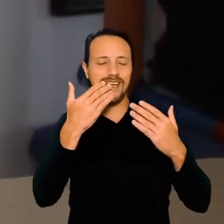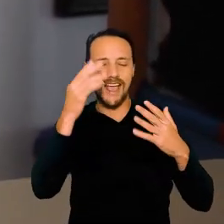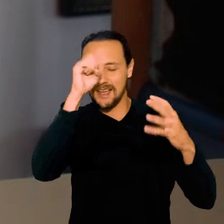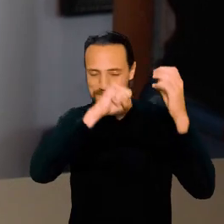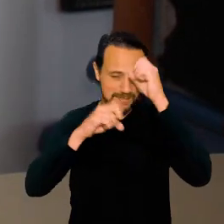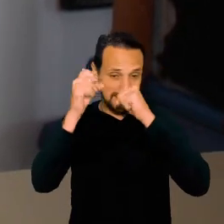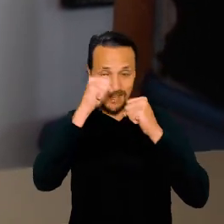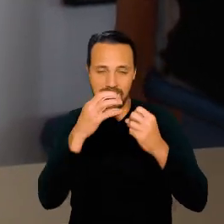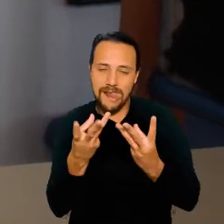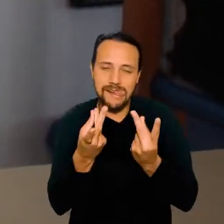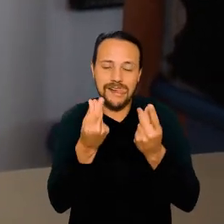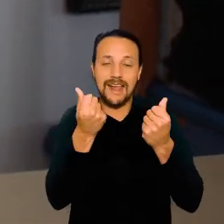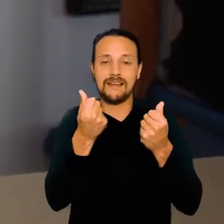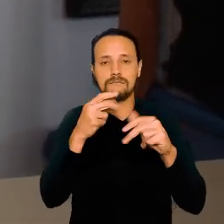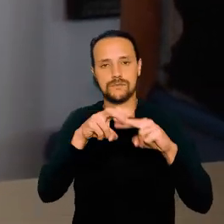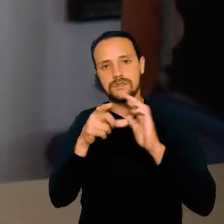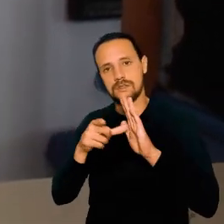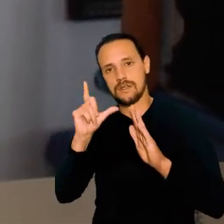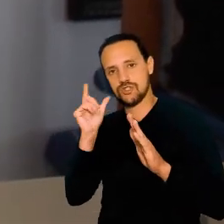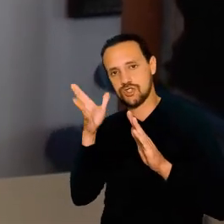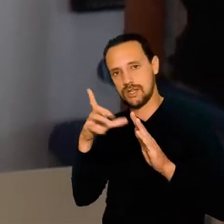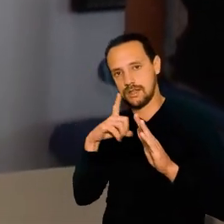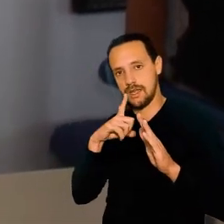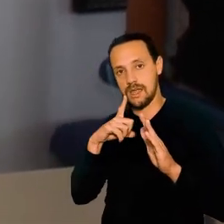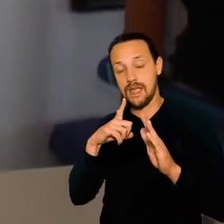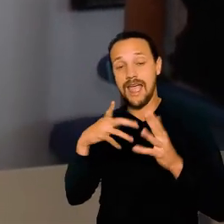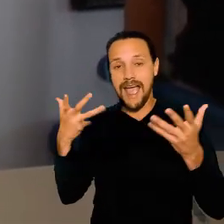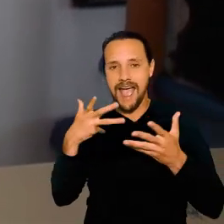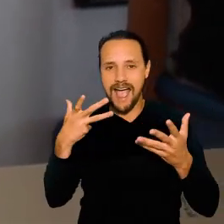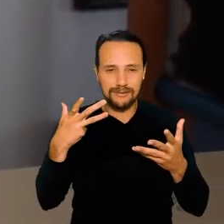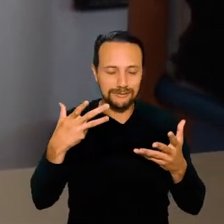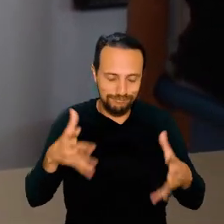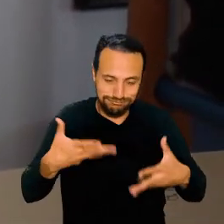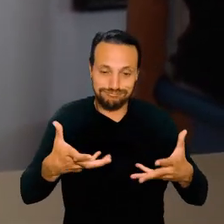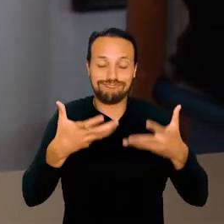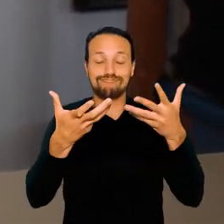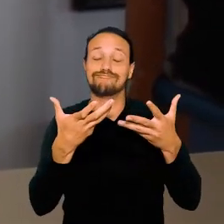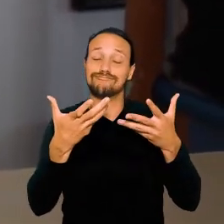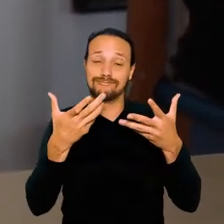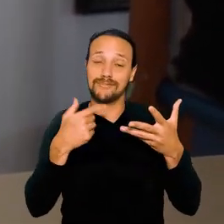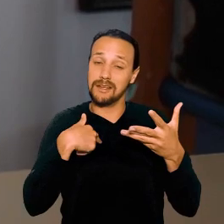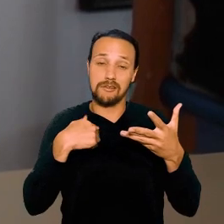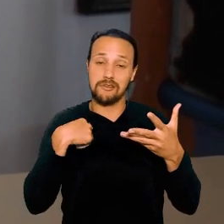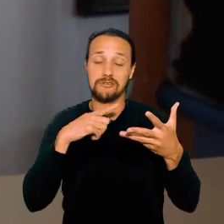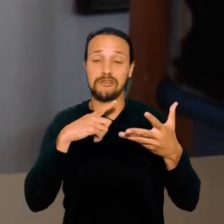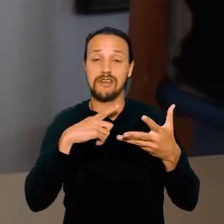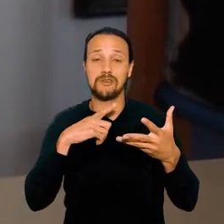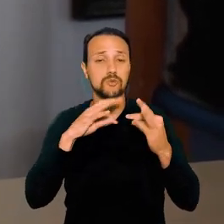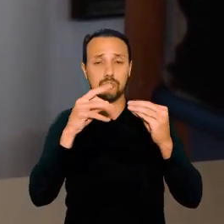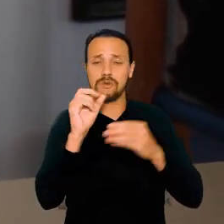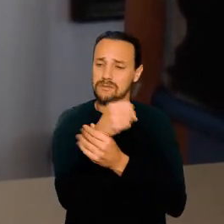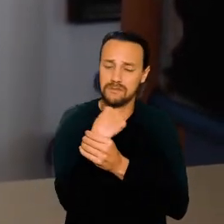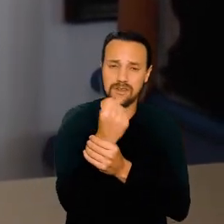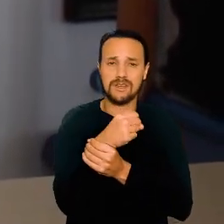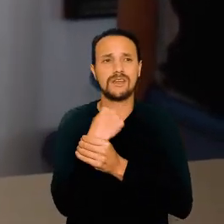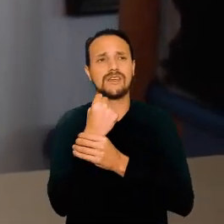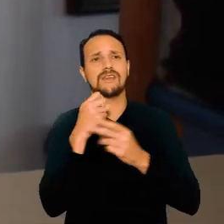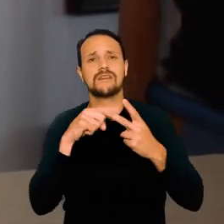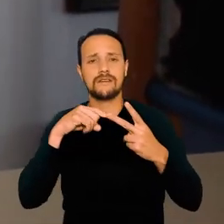que eu fazia antes. Então, aqui na terapia ocupacional, a gente trabalha bastante a técnica,